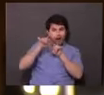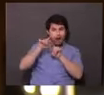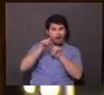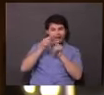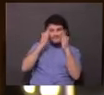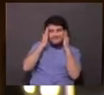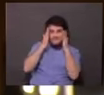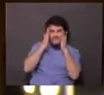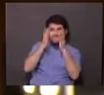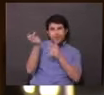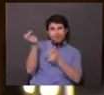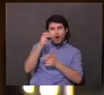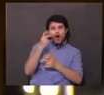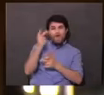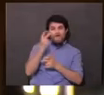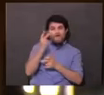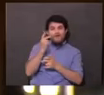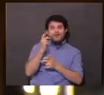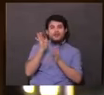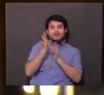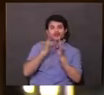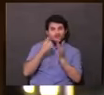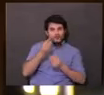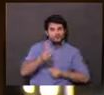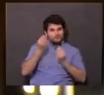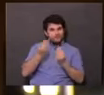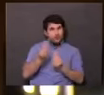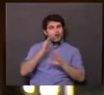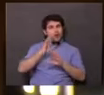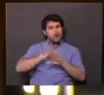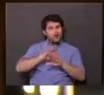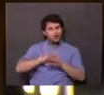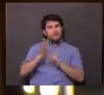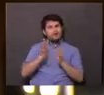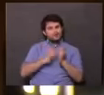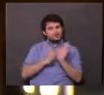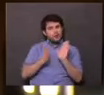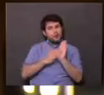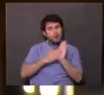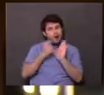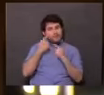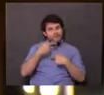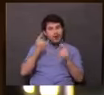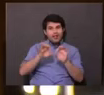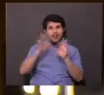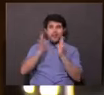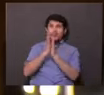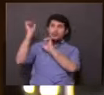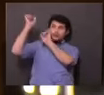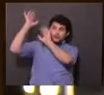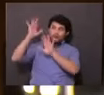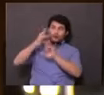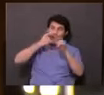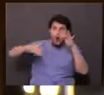meditamos os acontecimentos da vida pública de Jesus, pelos quais Cristo se manifesta como luz de Deus para os